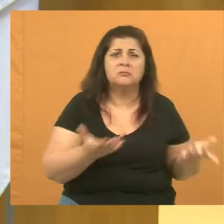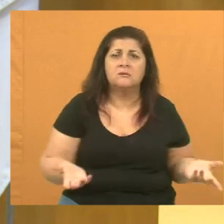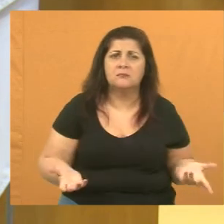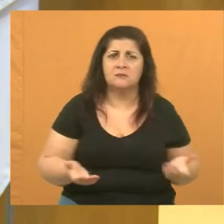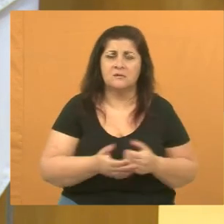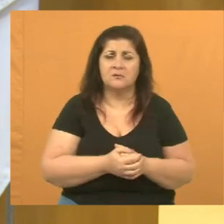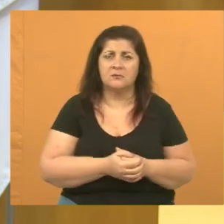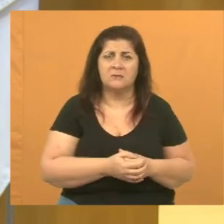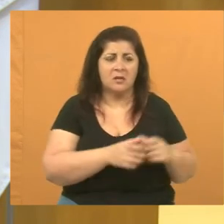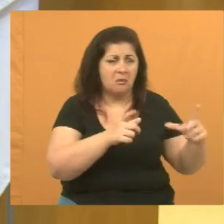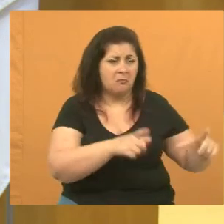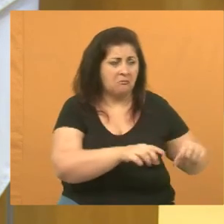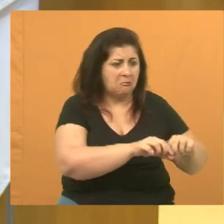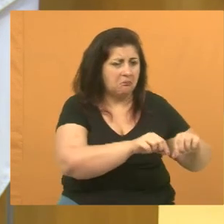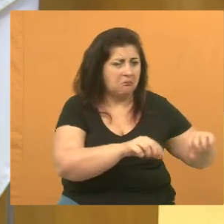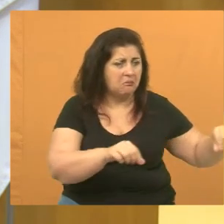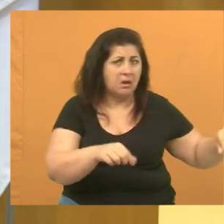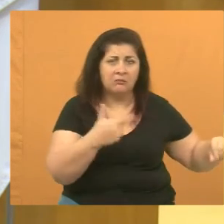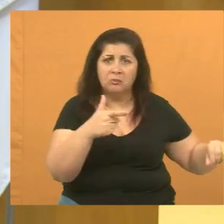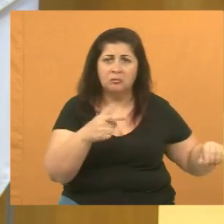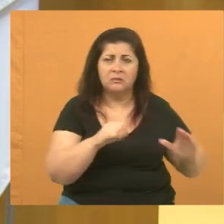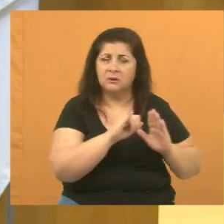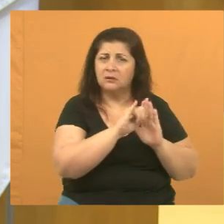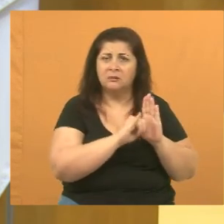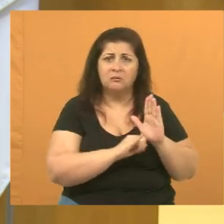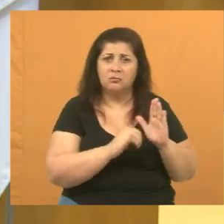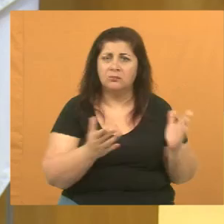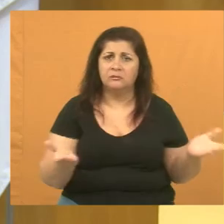uma terra que há mais de 30 anos não paga impostos,